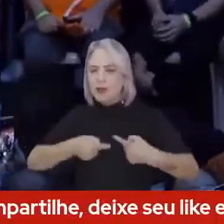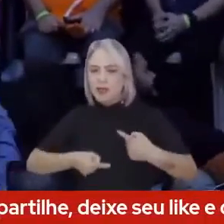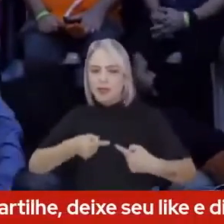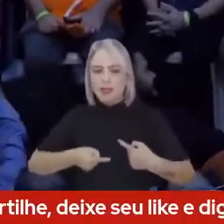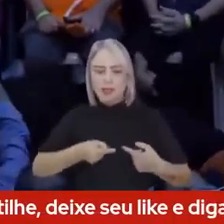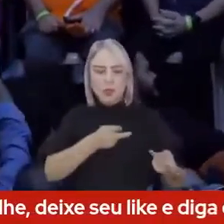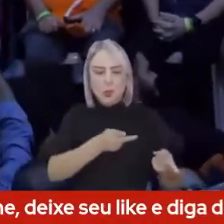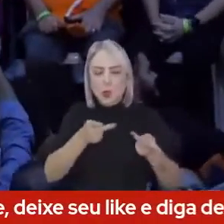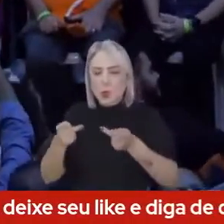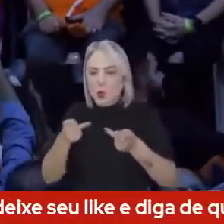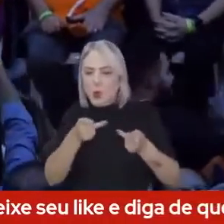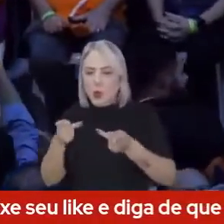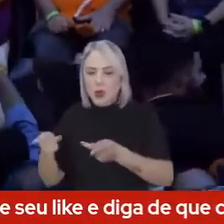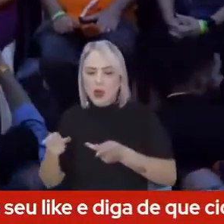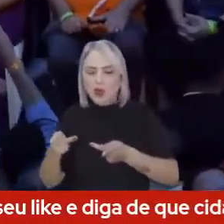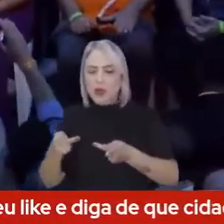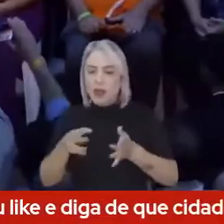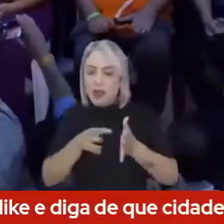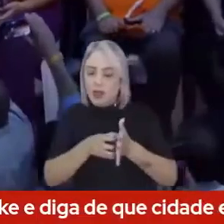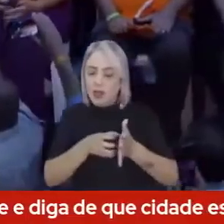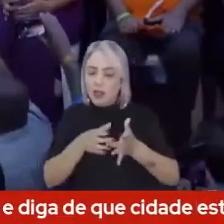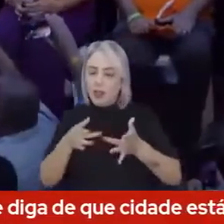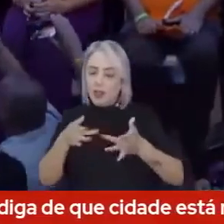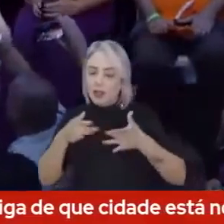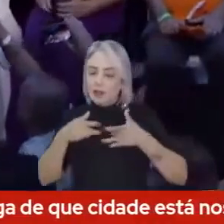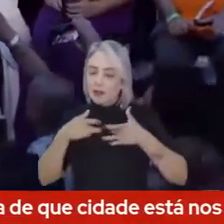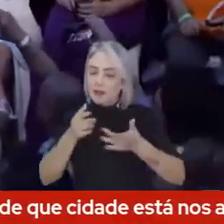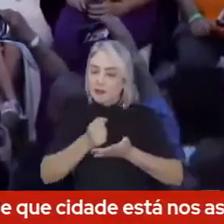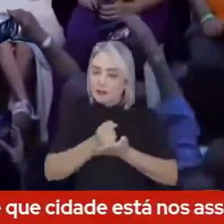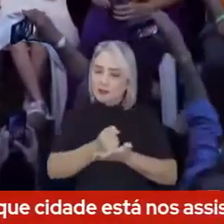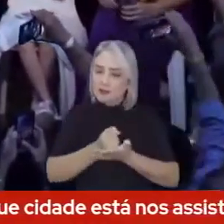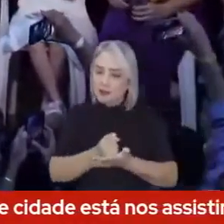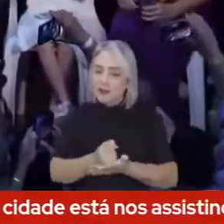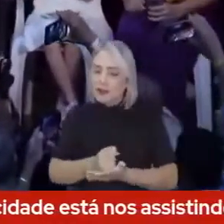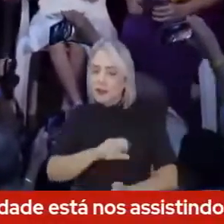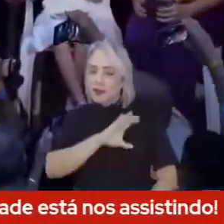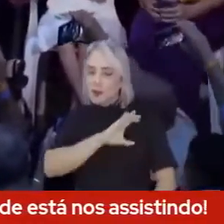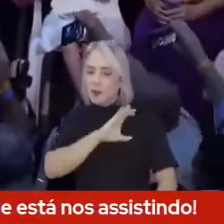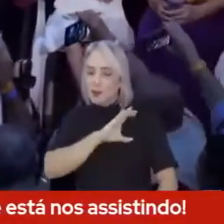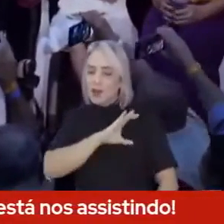convidados pelo Solidariedade, companheiros do Solidariedade,